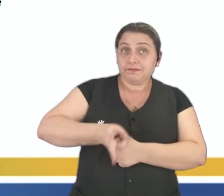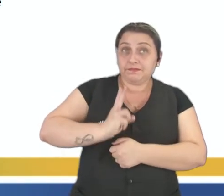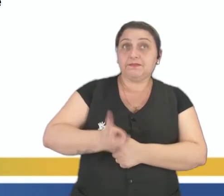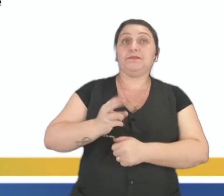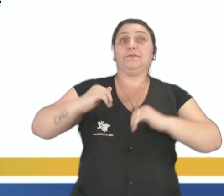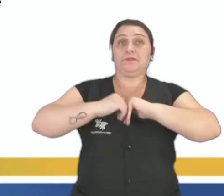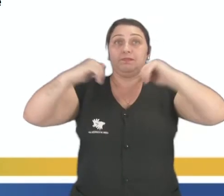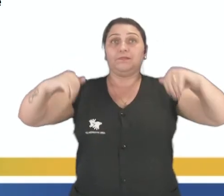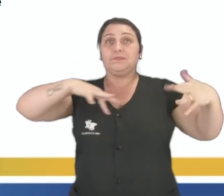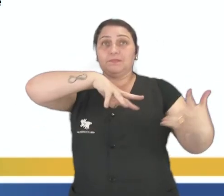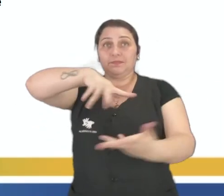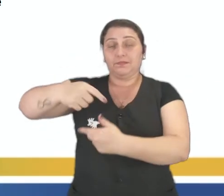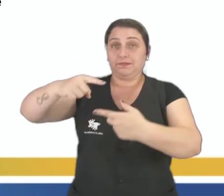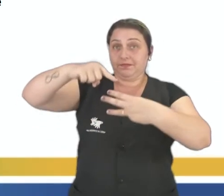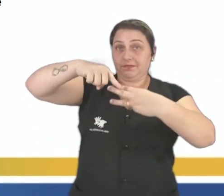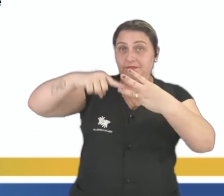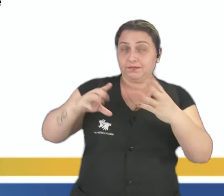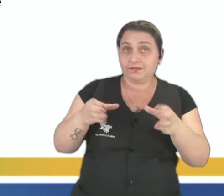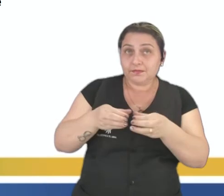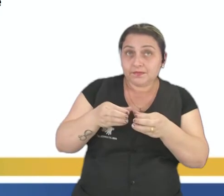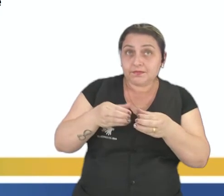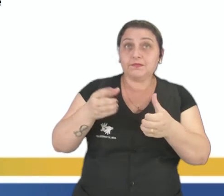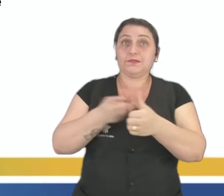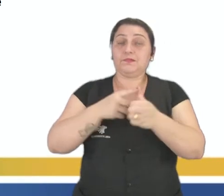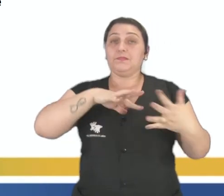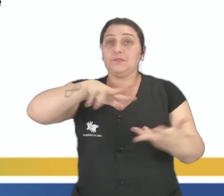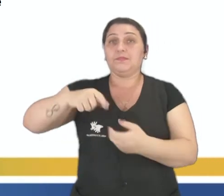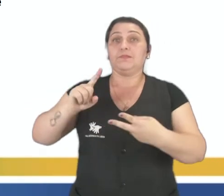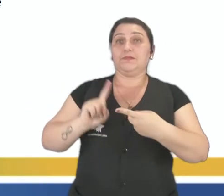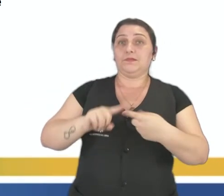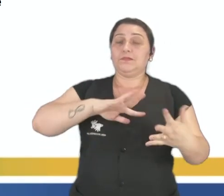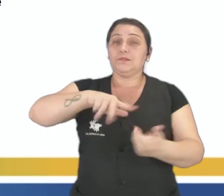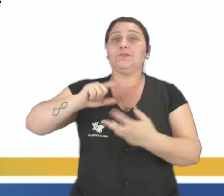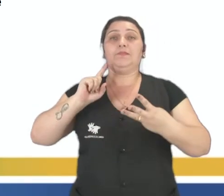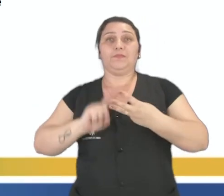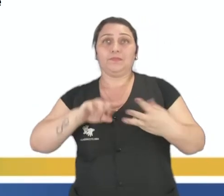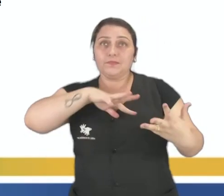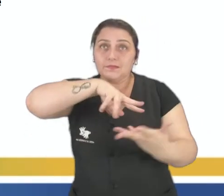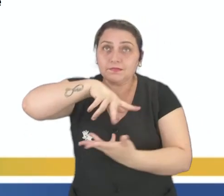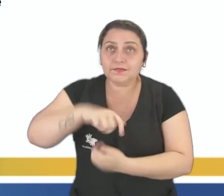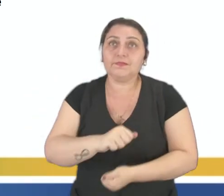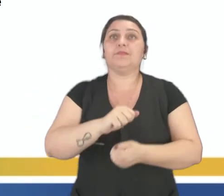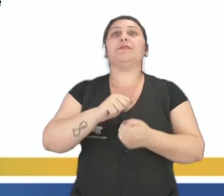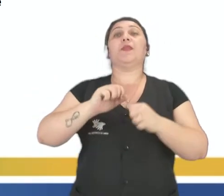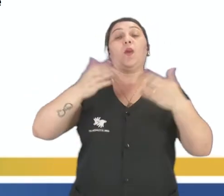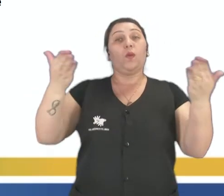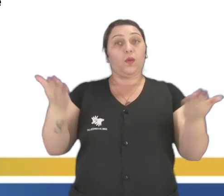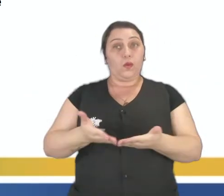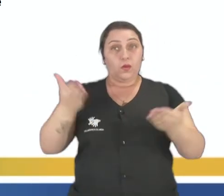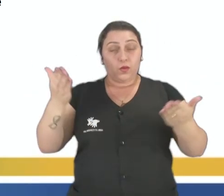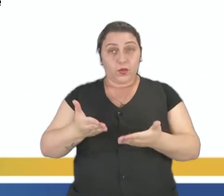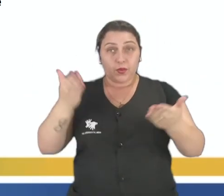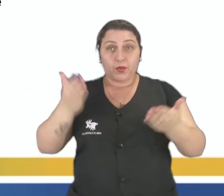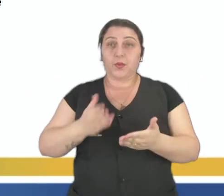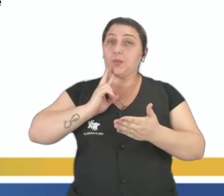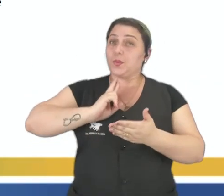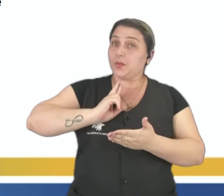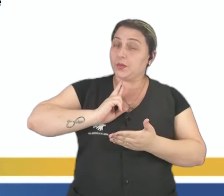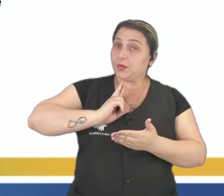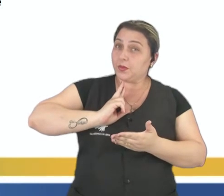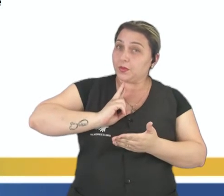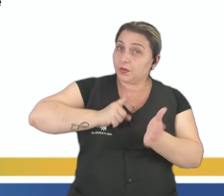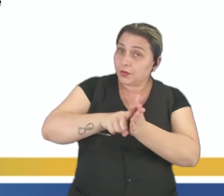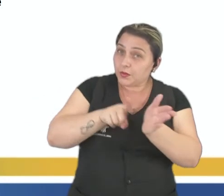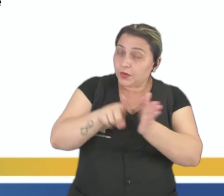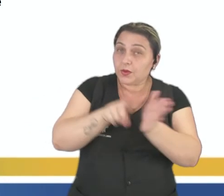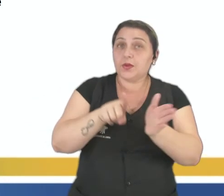da divisão do mundo em 3 grupos. Primeiro mundo, segundo mundo, terceiro mundo é hoje bastante questionada. De um